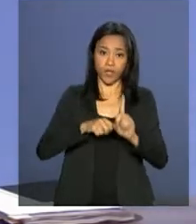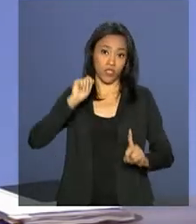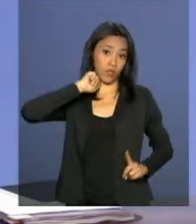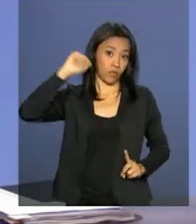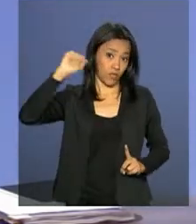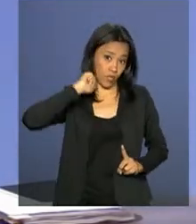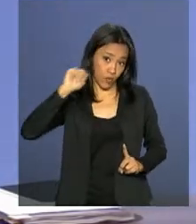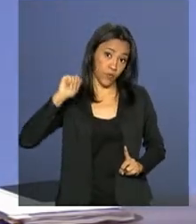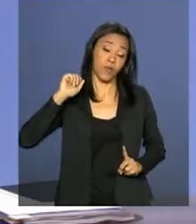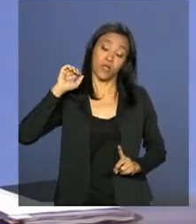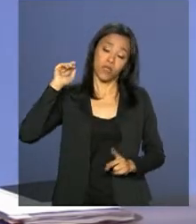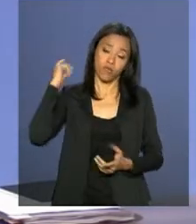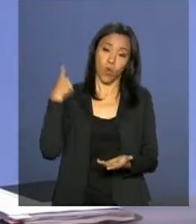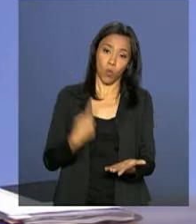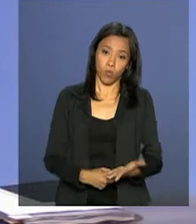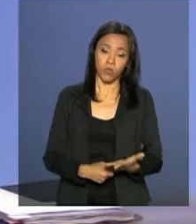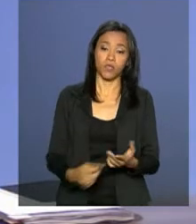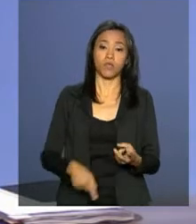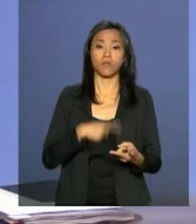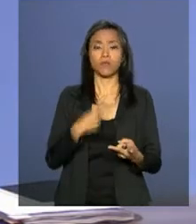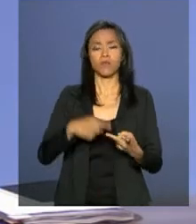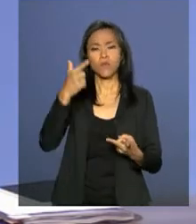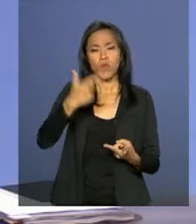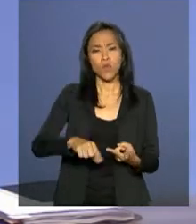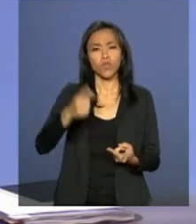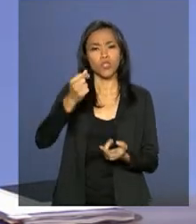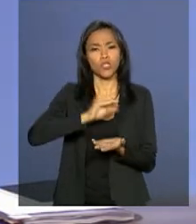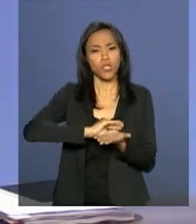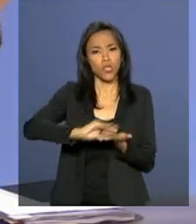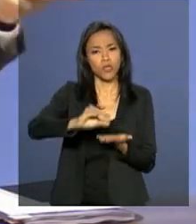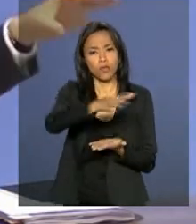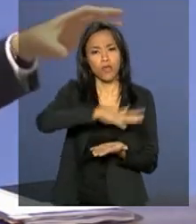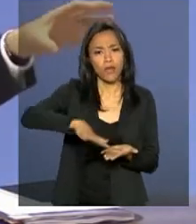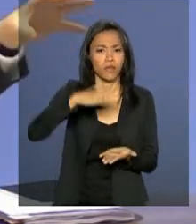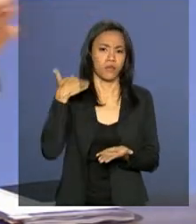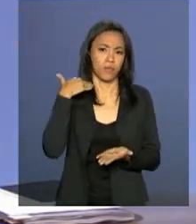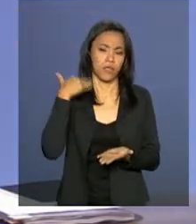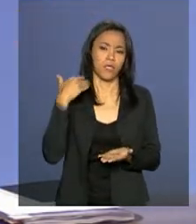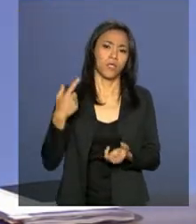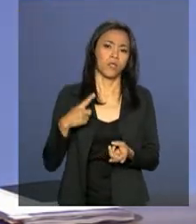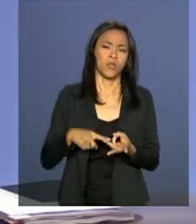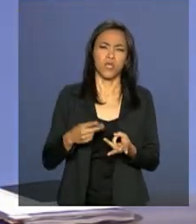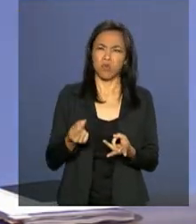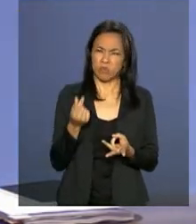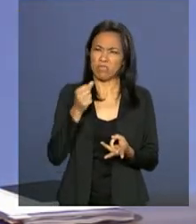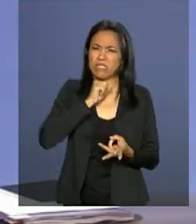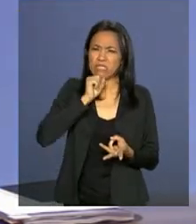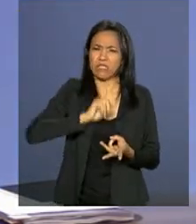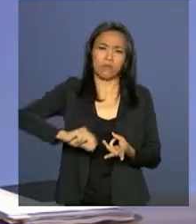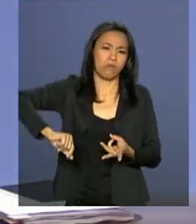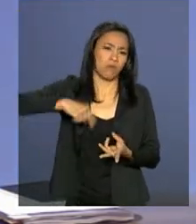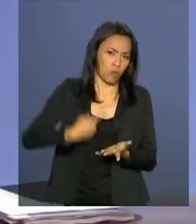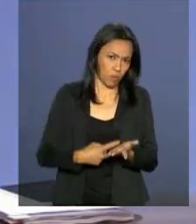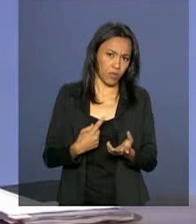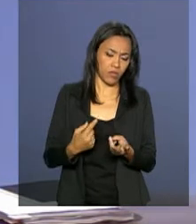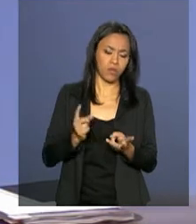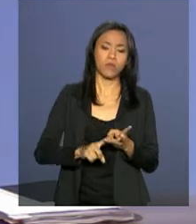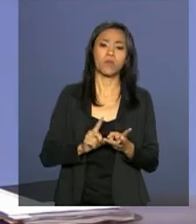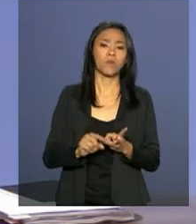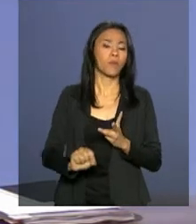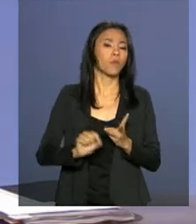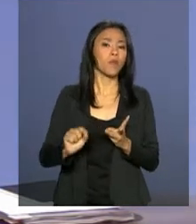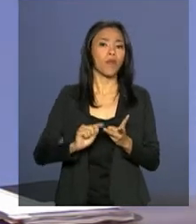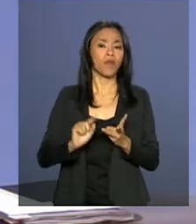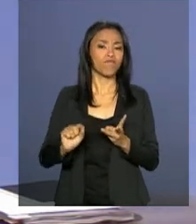em uma cortada de investimentos em instituições financeiras em outro acordo mas um pouco mais antigo de devastação